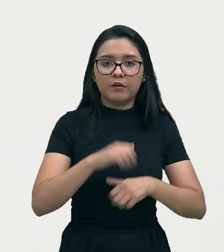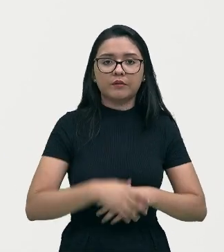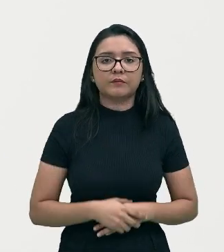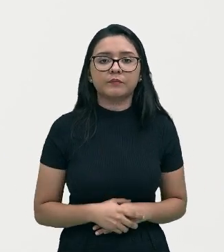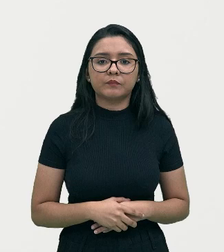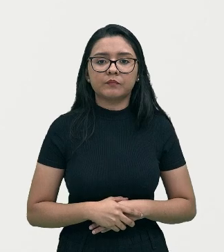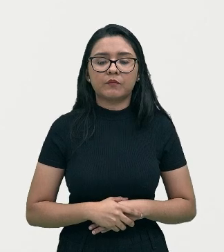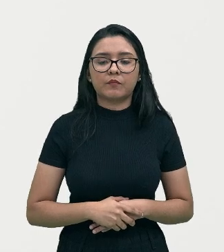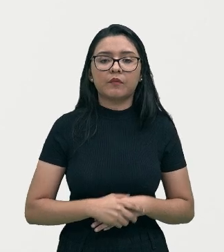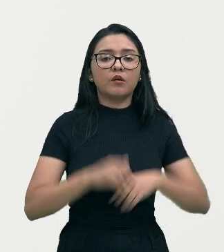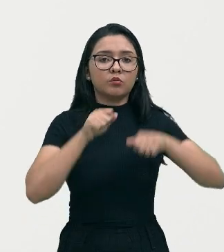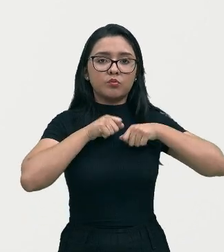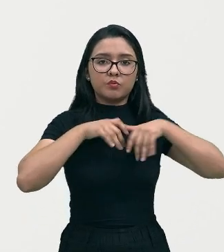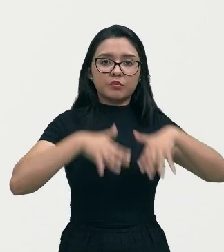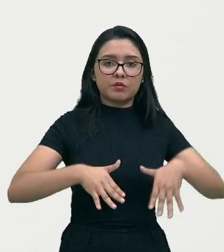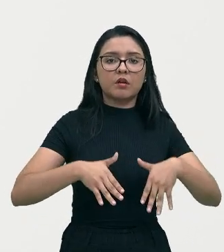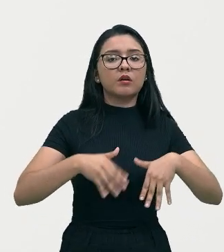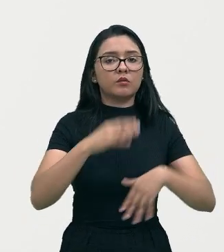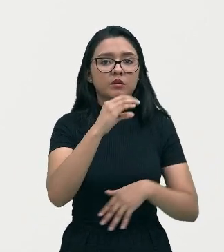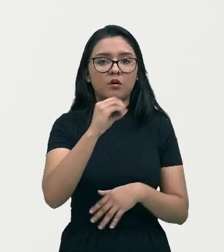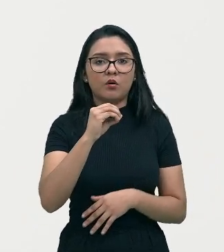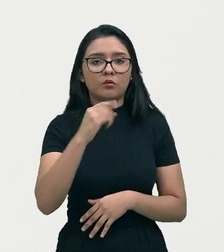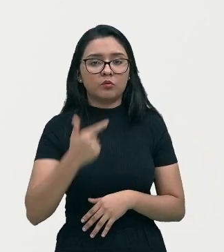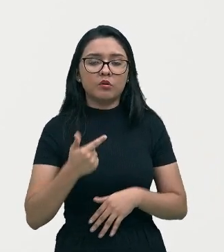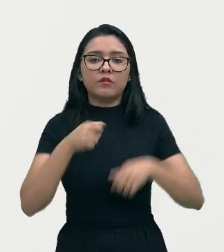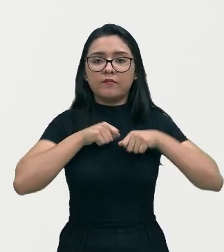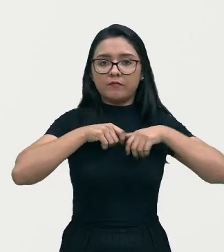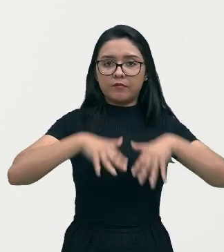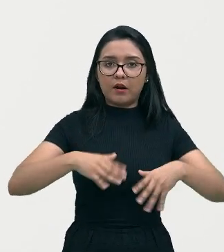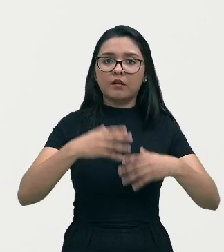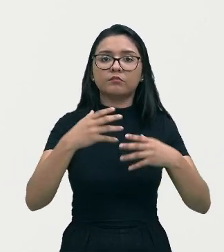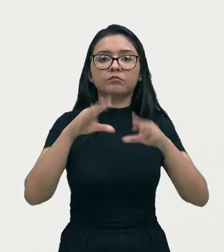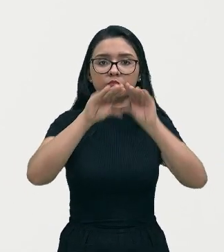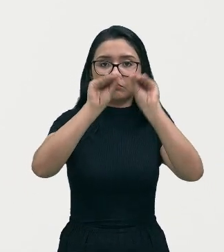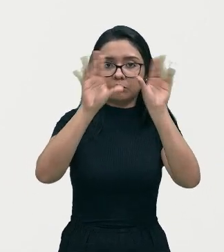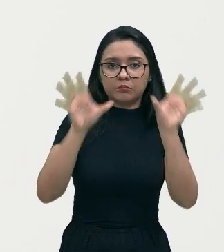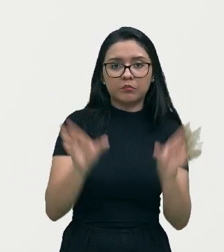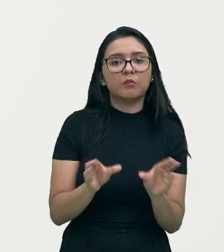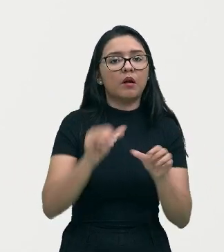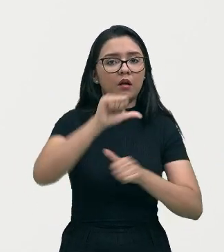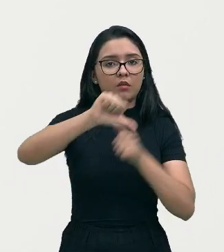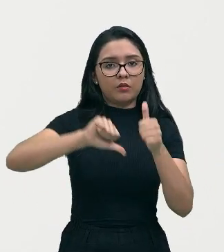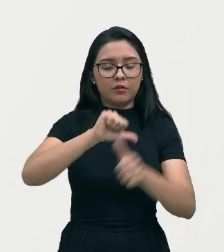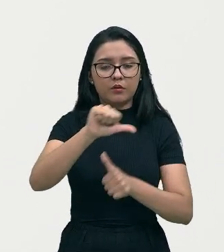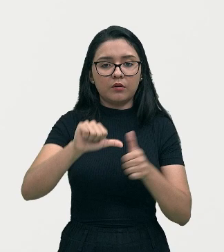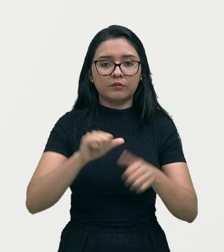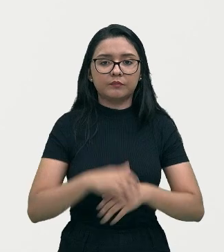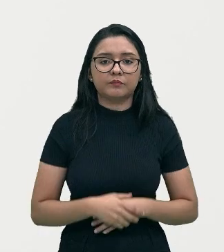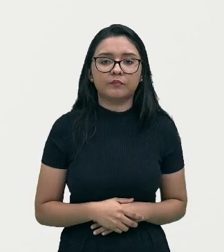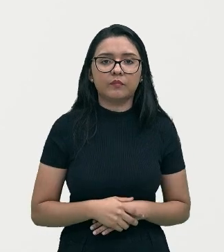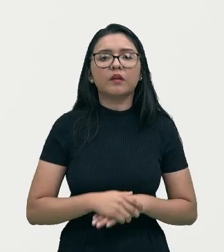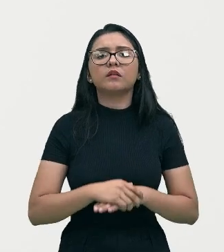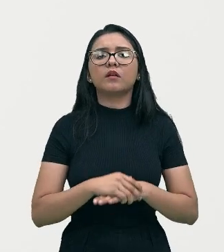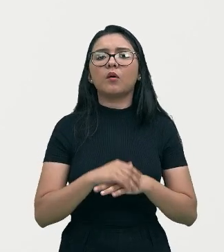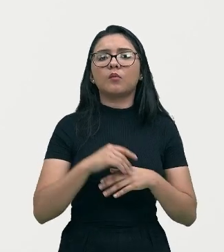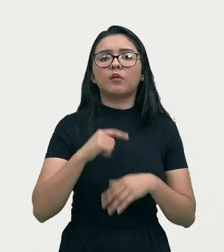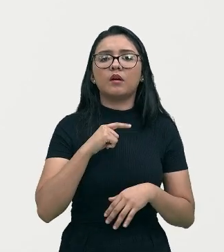ser enviado para os pulmões, justamente para isso ocorre a troca gasosa. Lá nos pulmões, esse sangue já vai sair o